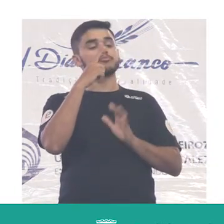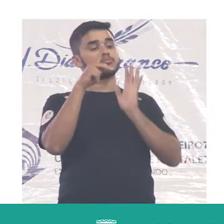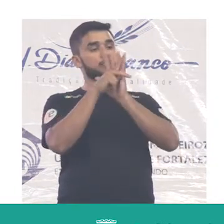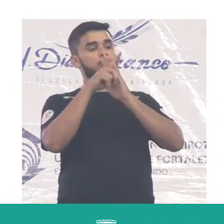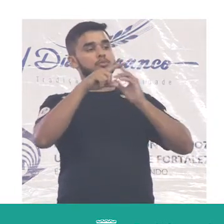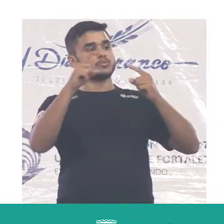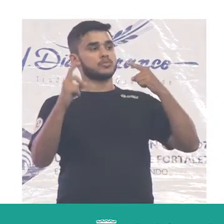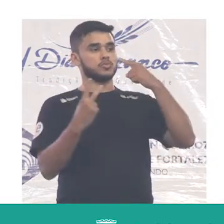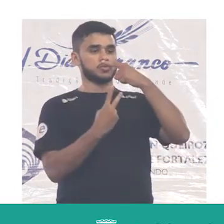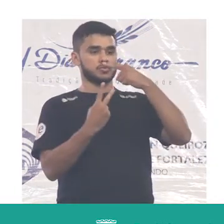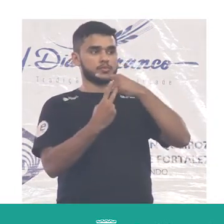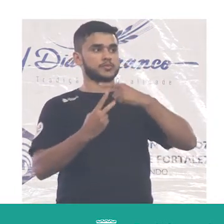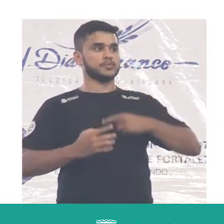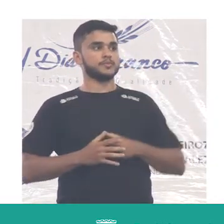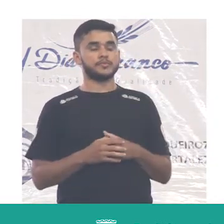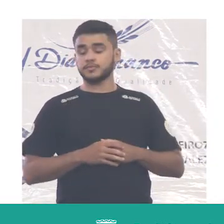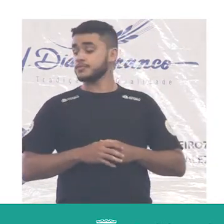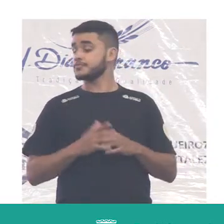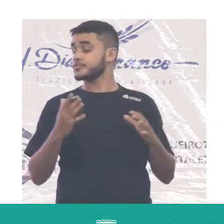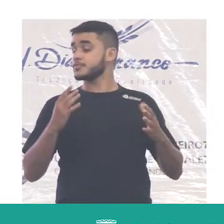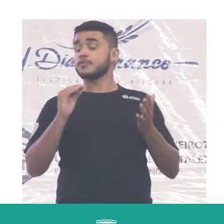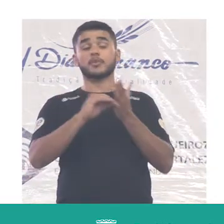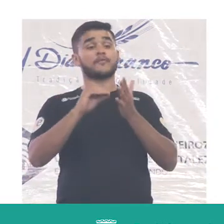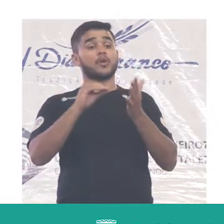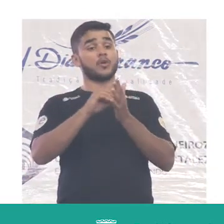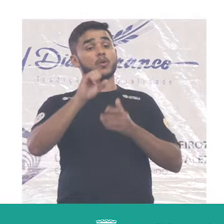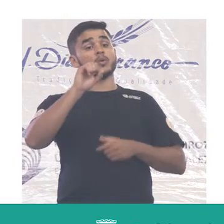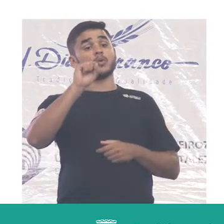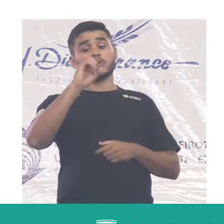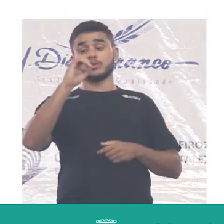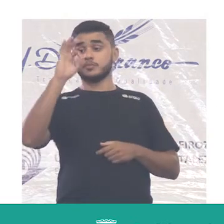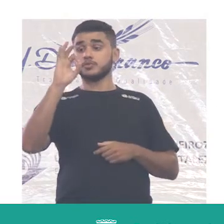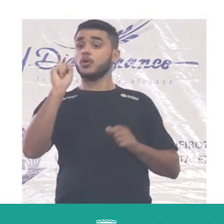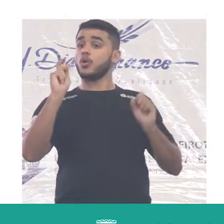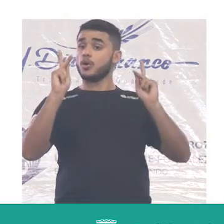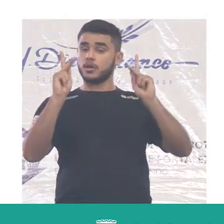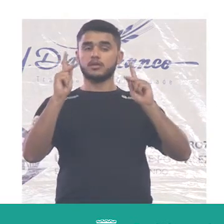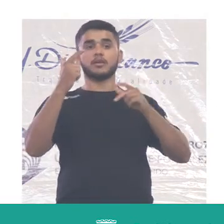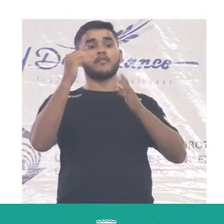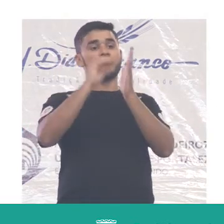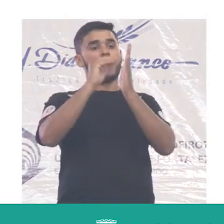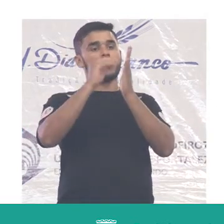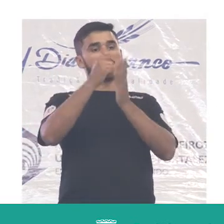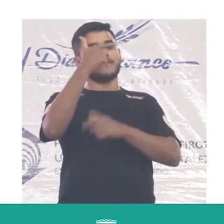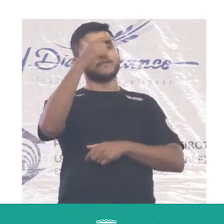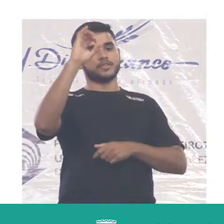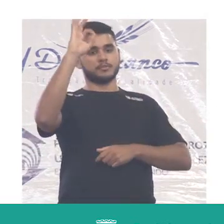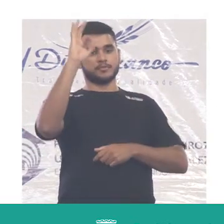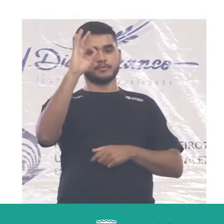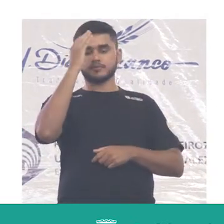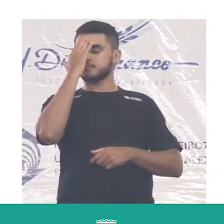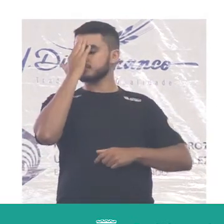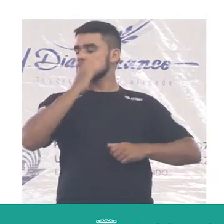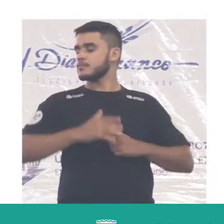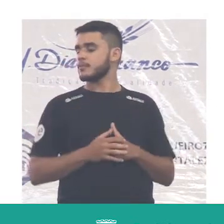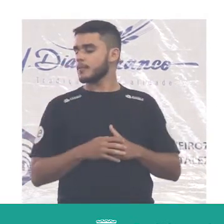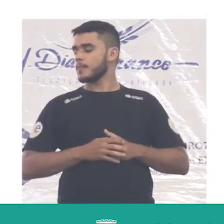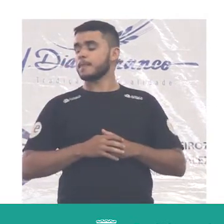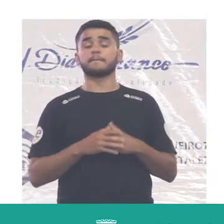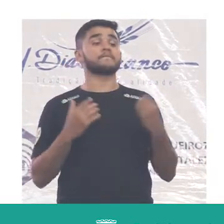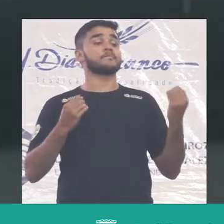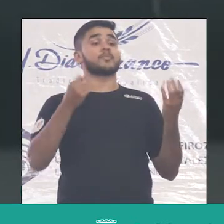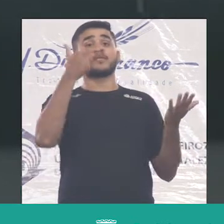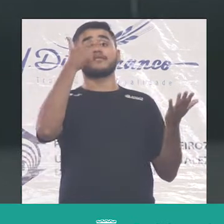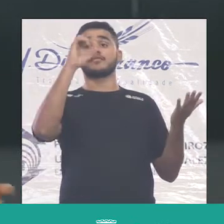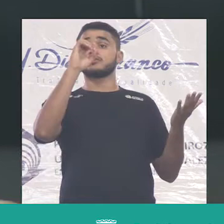80%. Então está faltando preencher ainda quanto? 20% desse volume. E